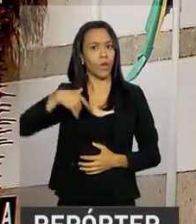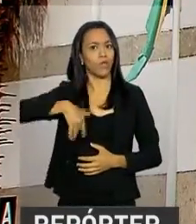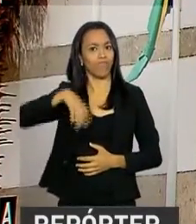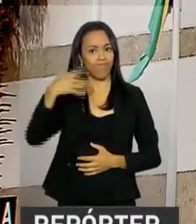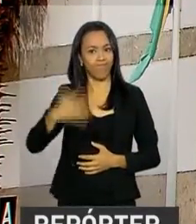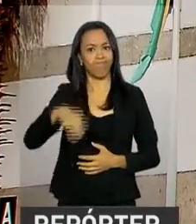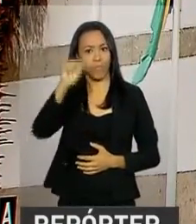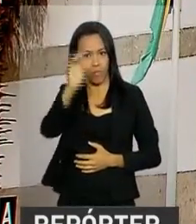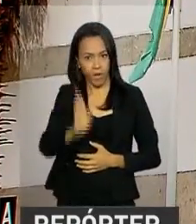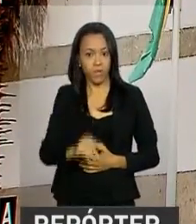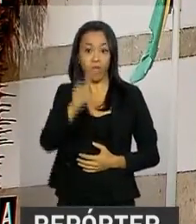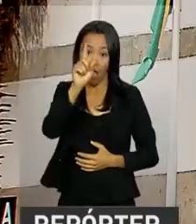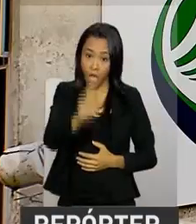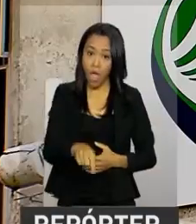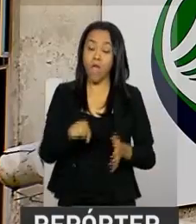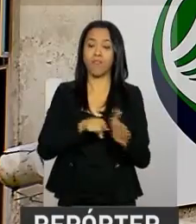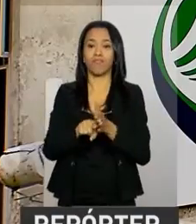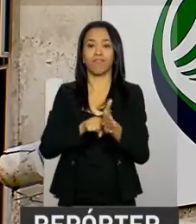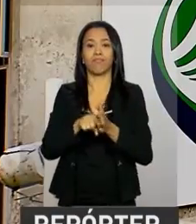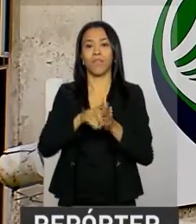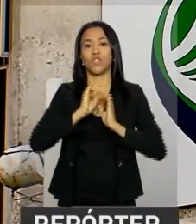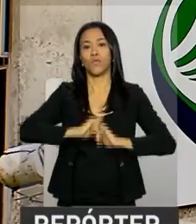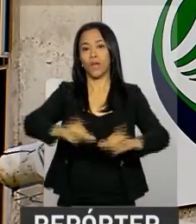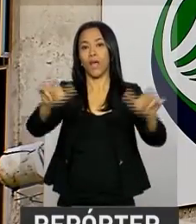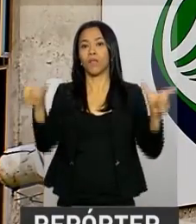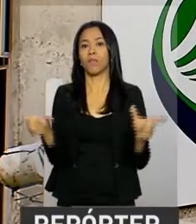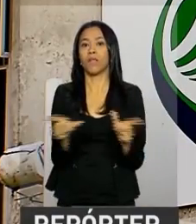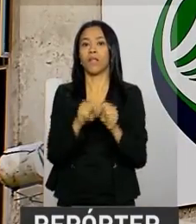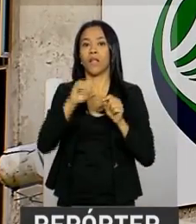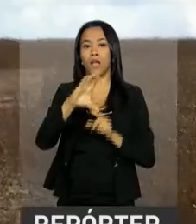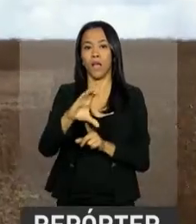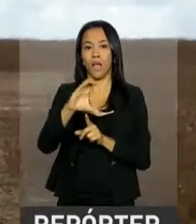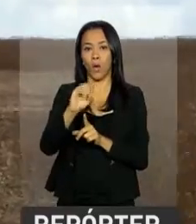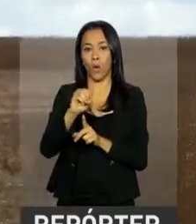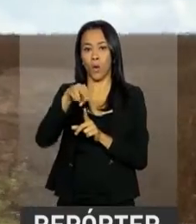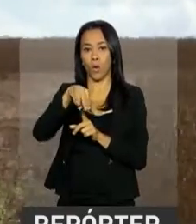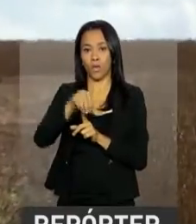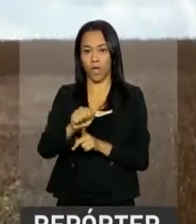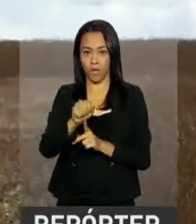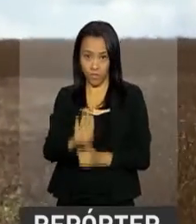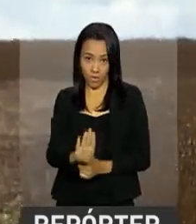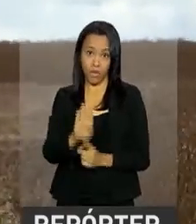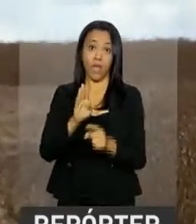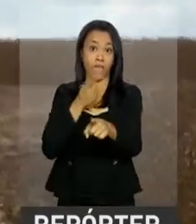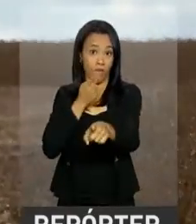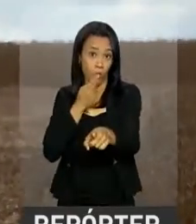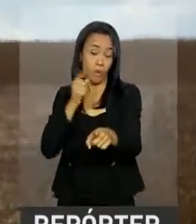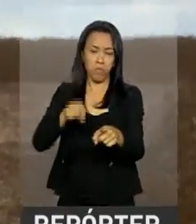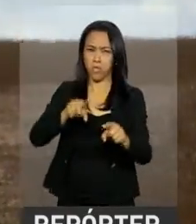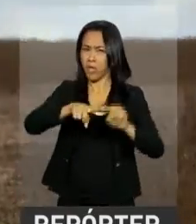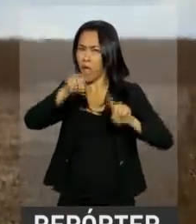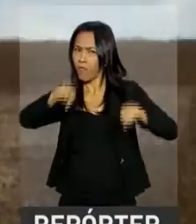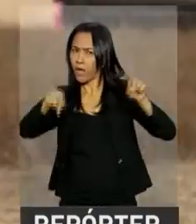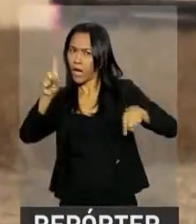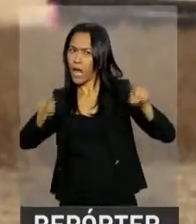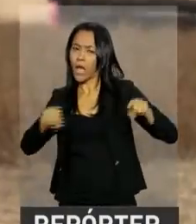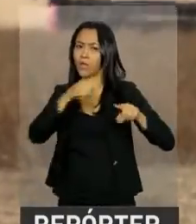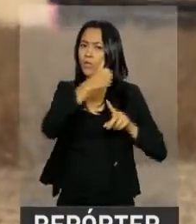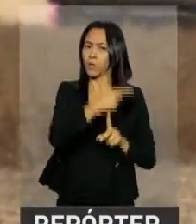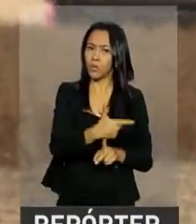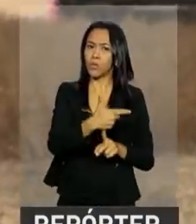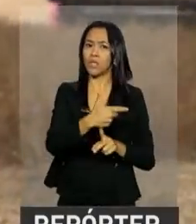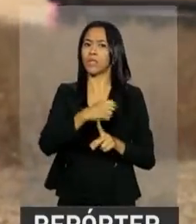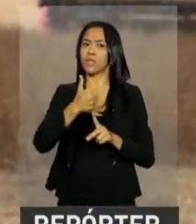pela Companhia Nacional de Abastecimento, a Conab, em outubro, que indica que a produção pode variar entre